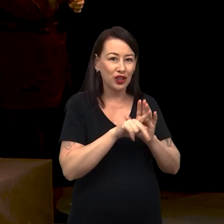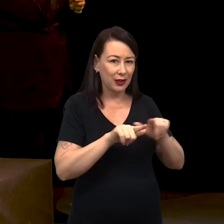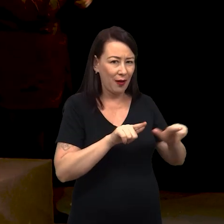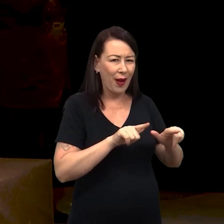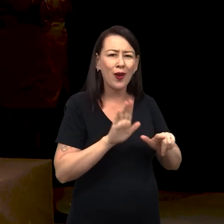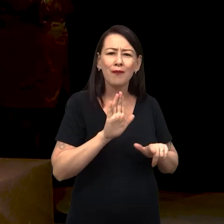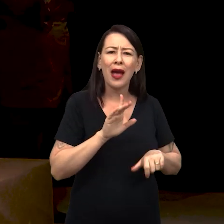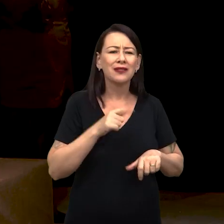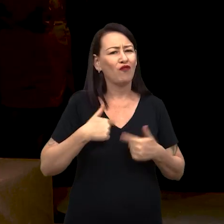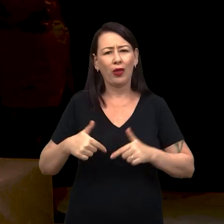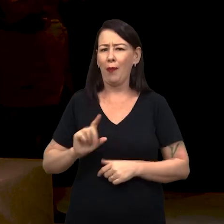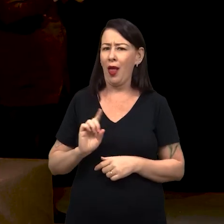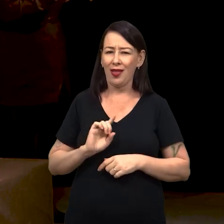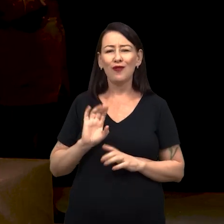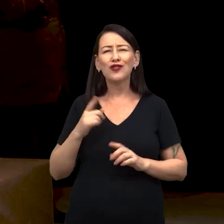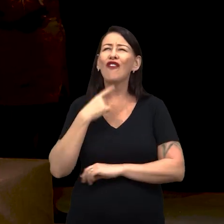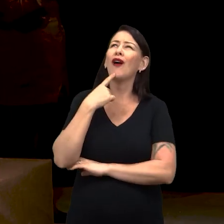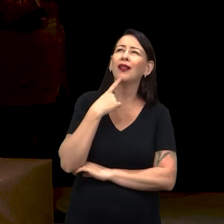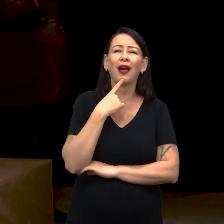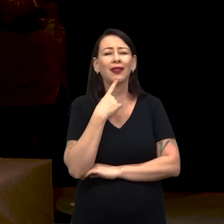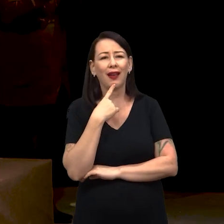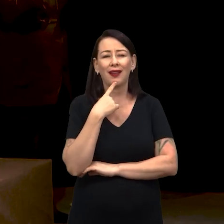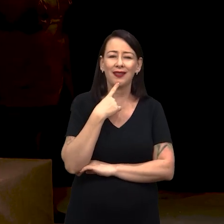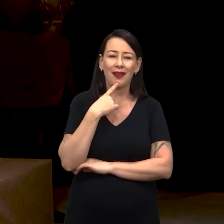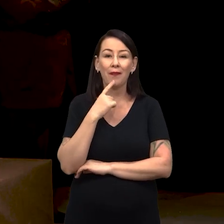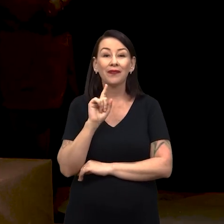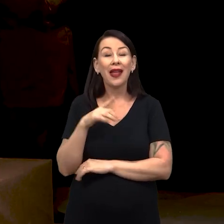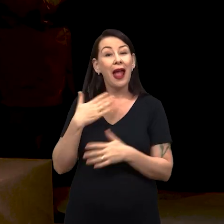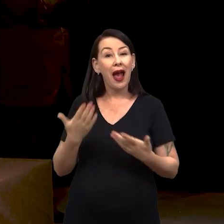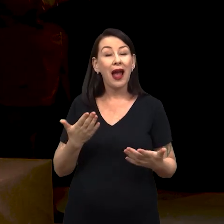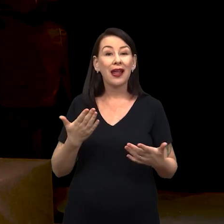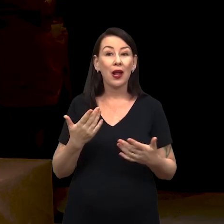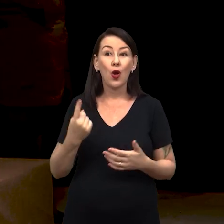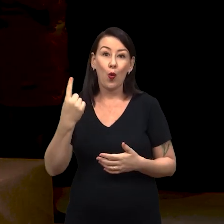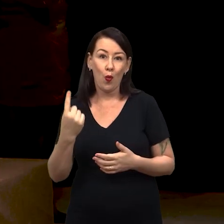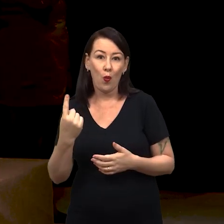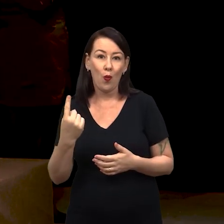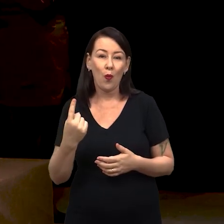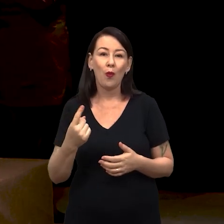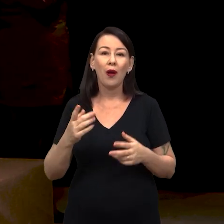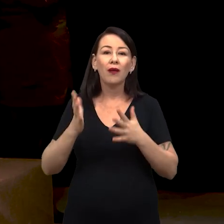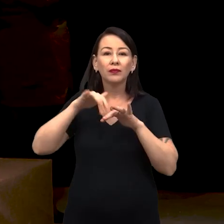trabalhar? Então a gente começou a descobrir o que elas sabiam fazer com as mãos. Uma fazia